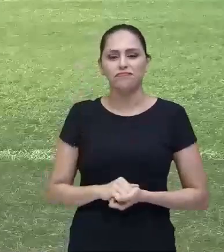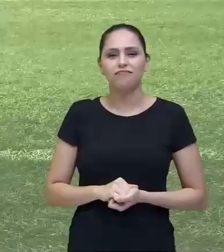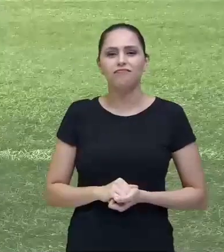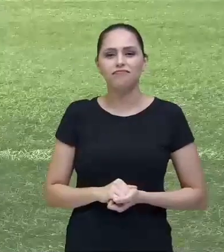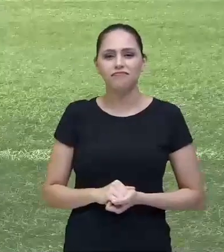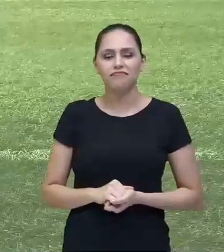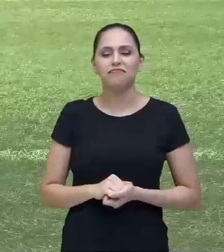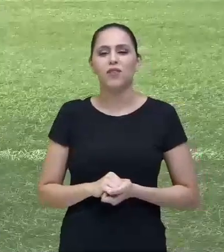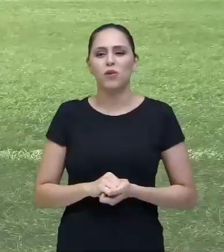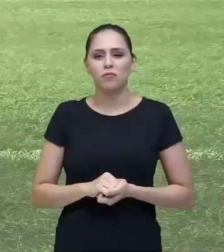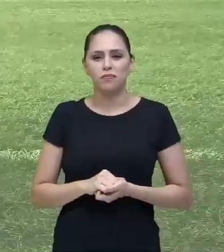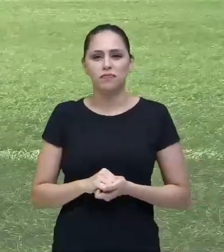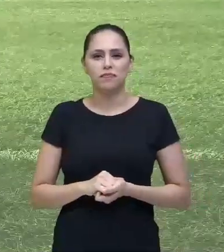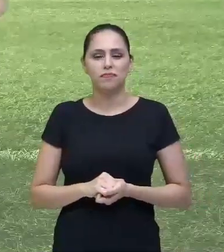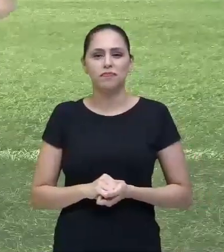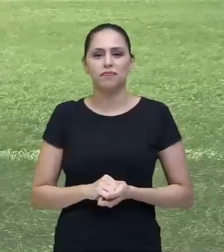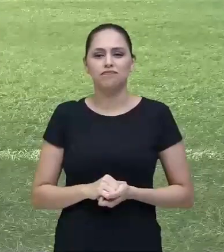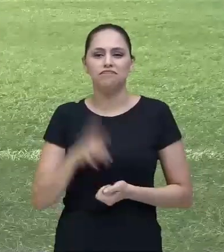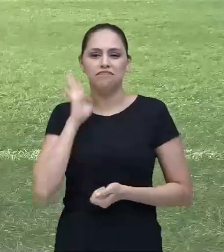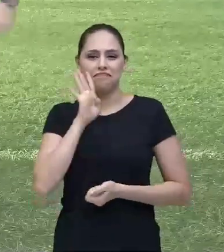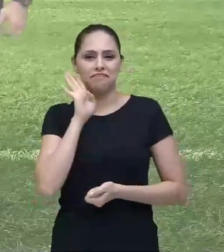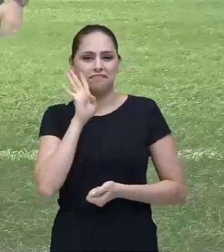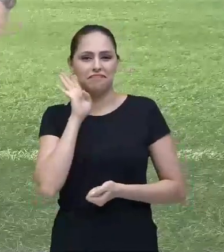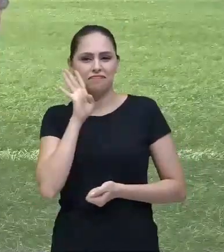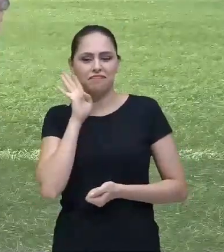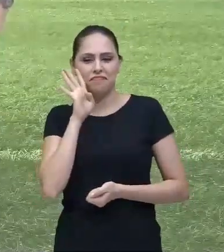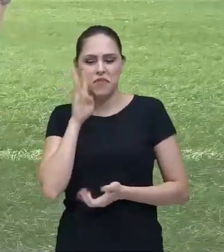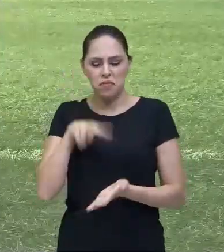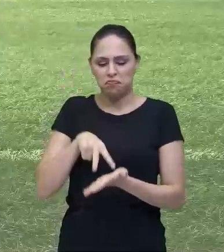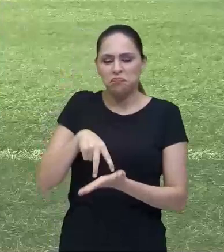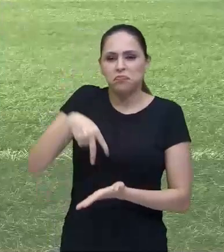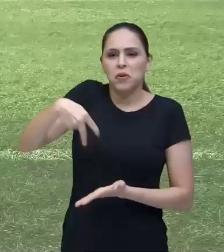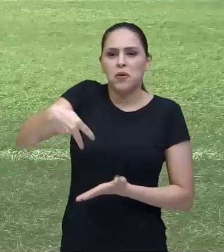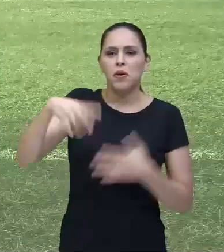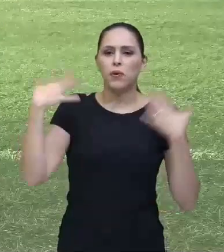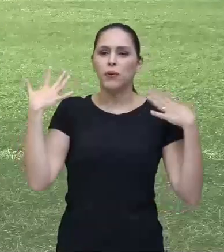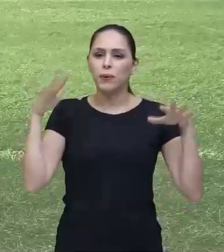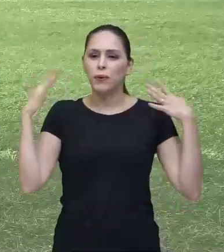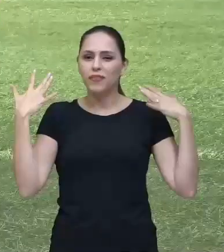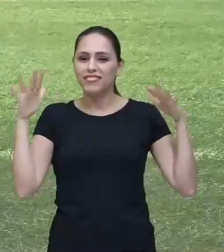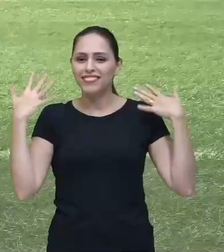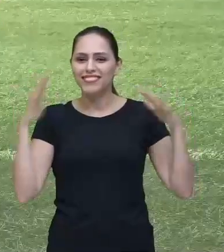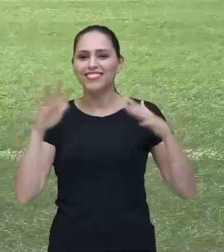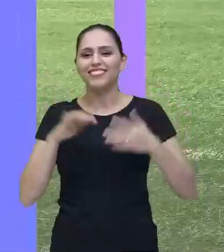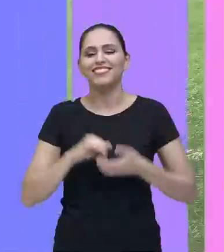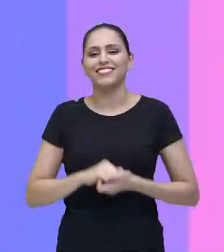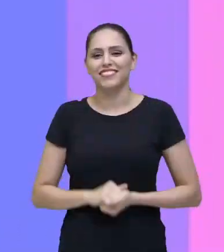pularam muito longe. Bem. Que legal. Que salto parabéns. Bonito. Parabéns.